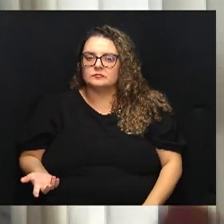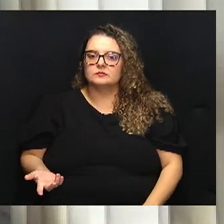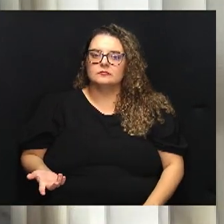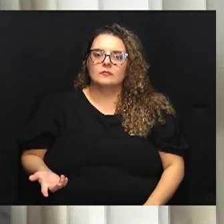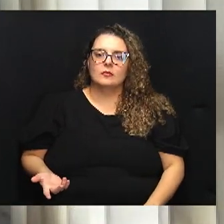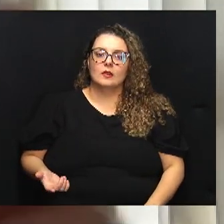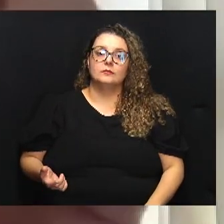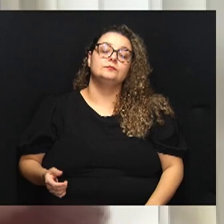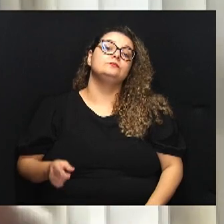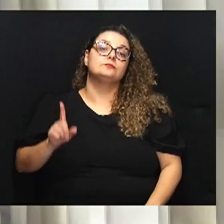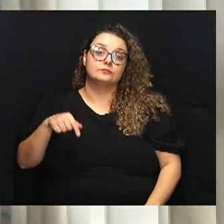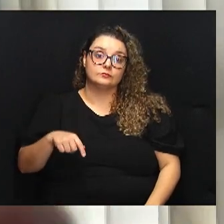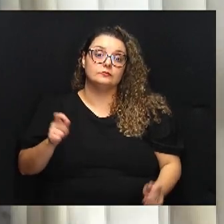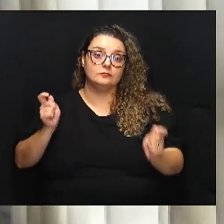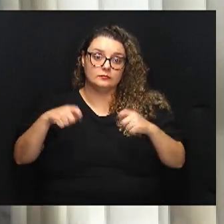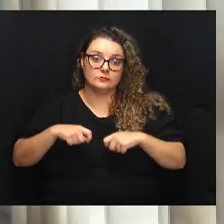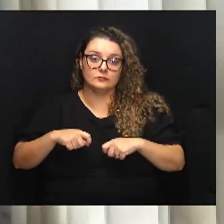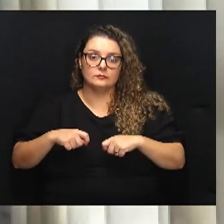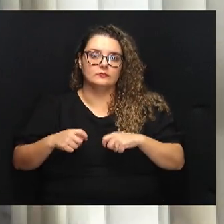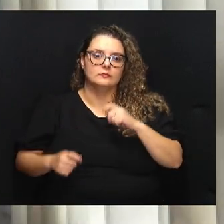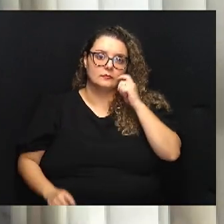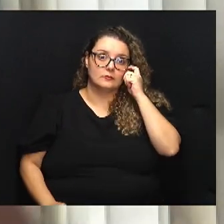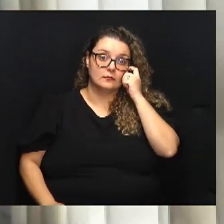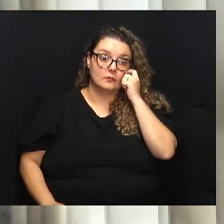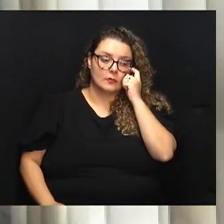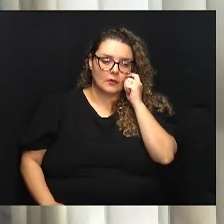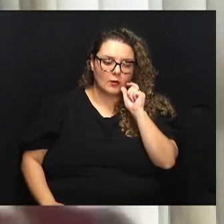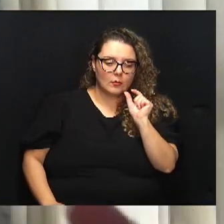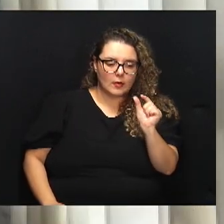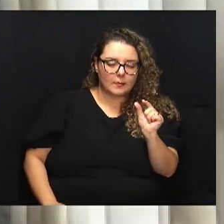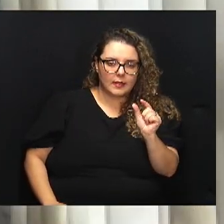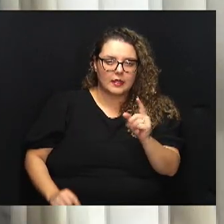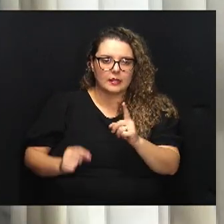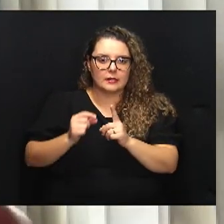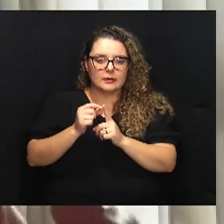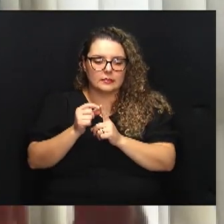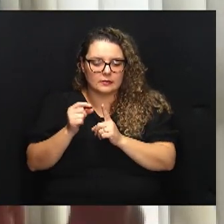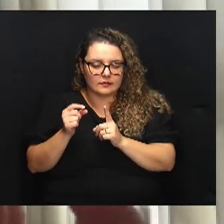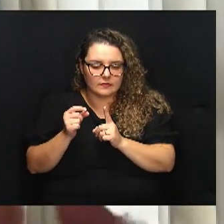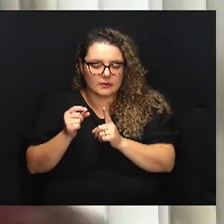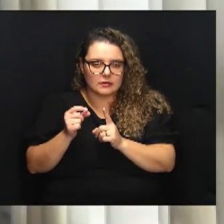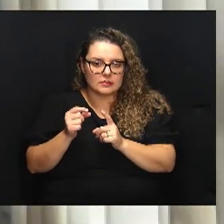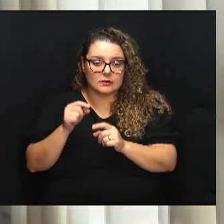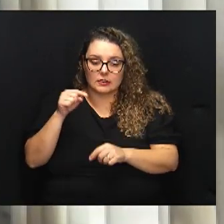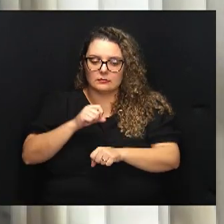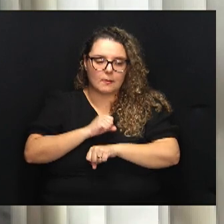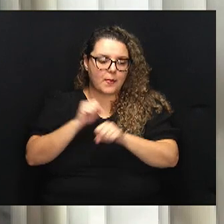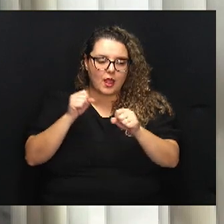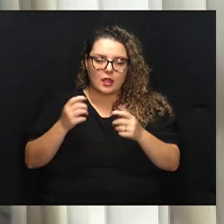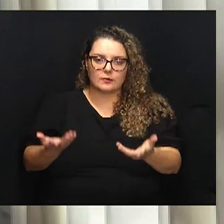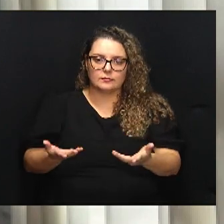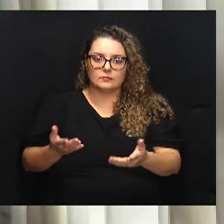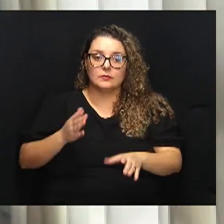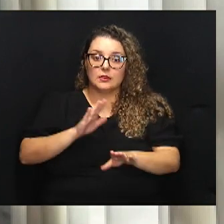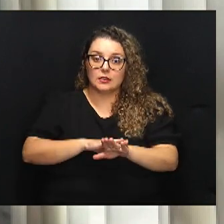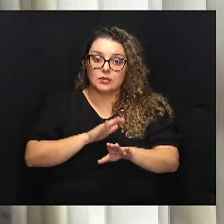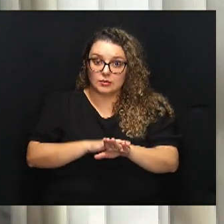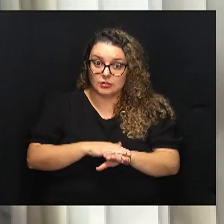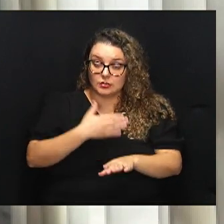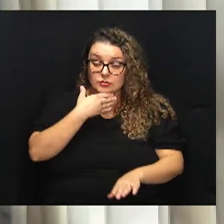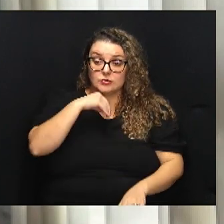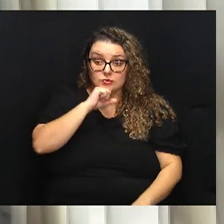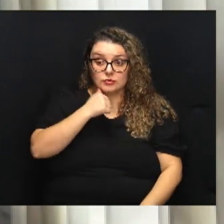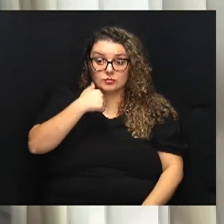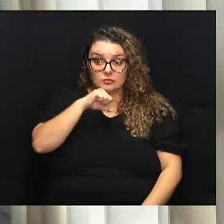ele acontece numa pequena mensagem ali e aquilo explode rapidamente, mas aqui a função dos